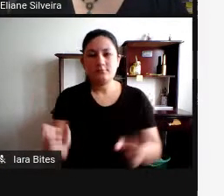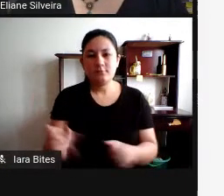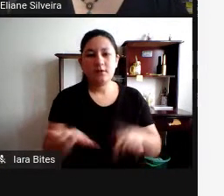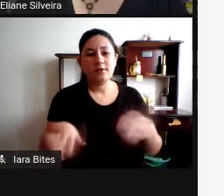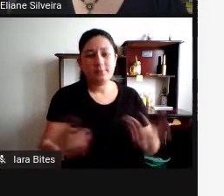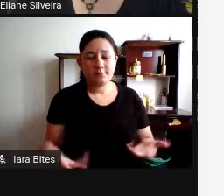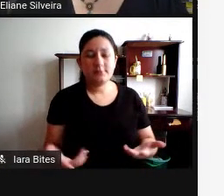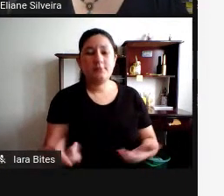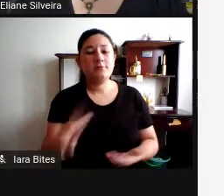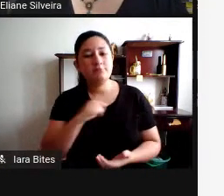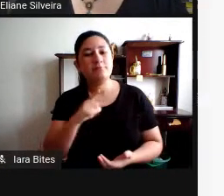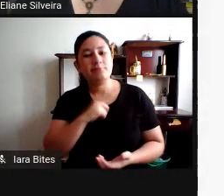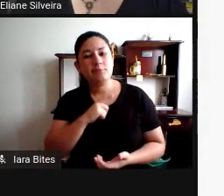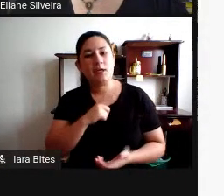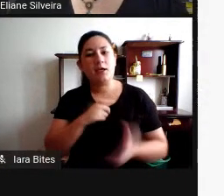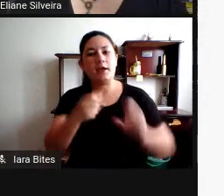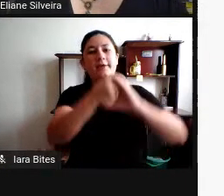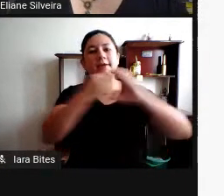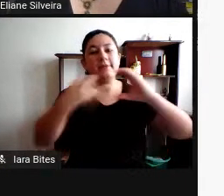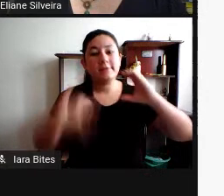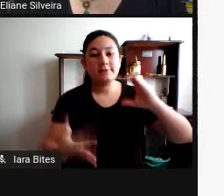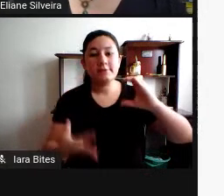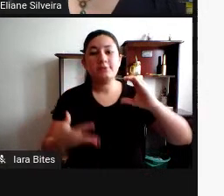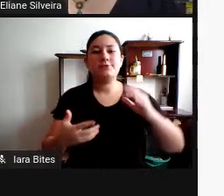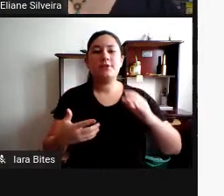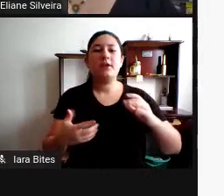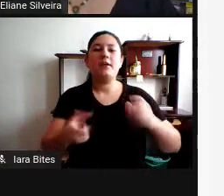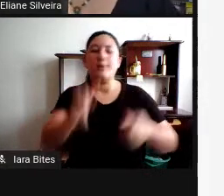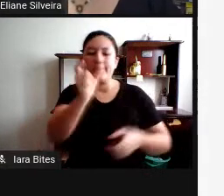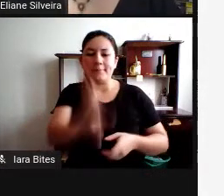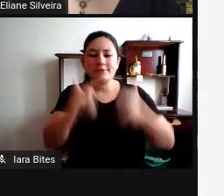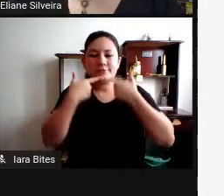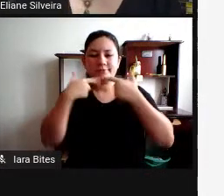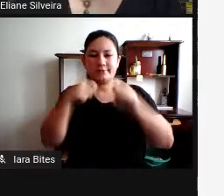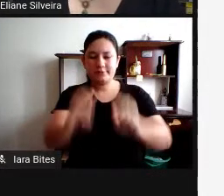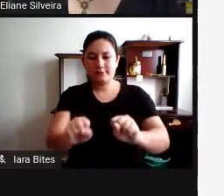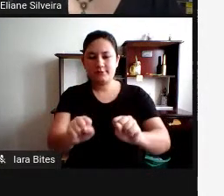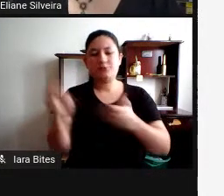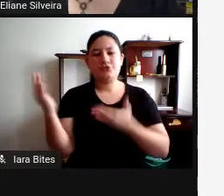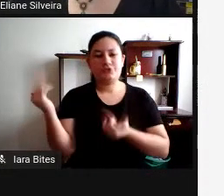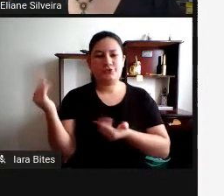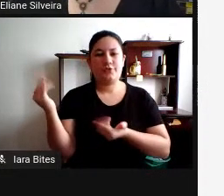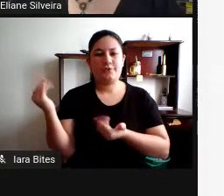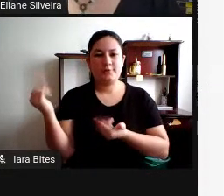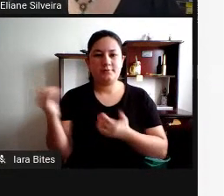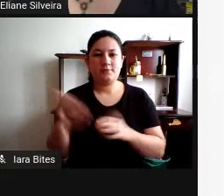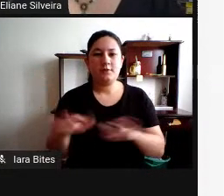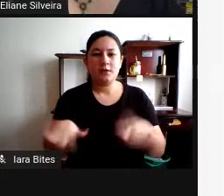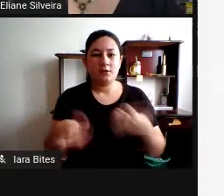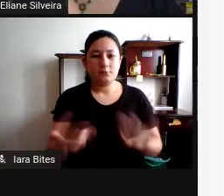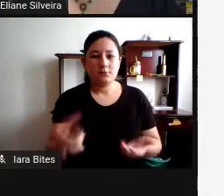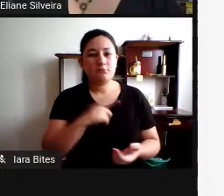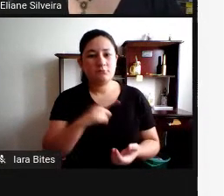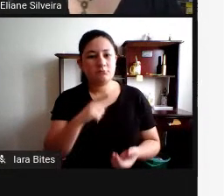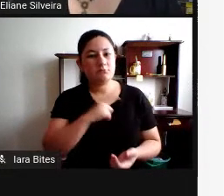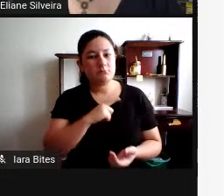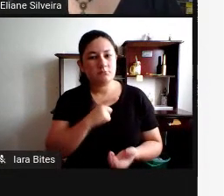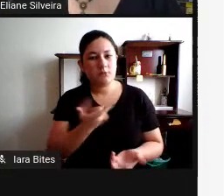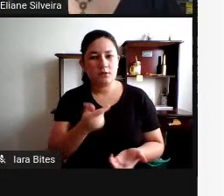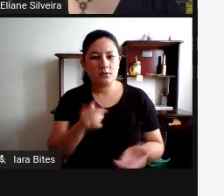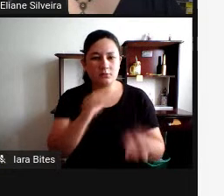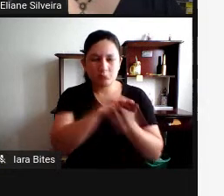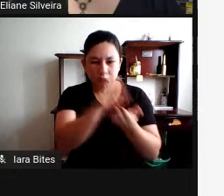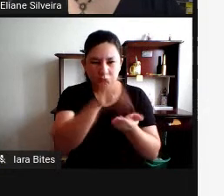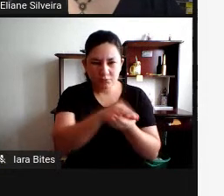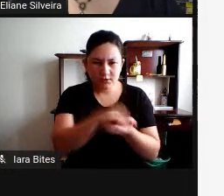jovem vai. Bem, a obra do Joyce que é retrato do artista quando jovem foi